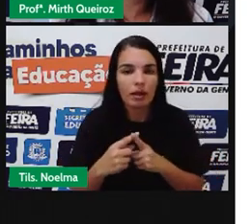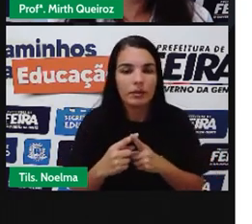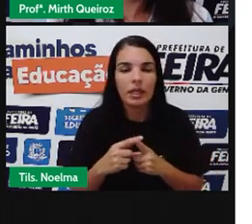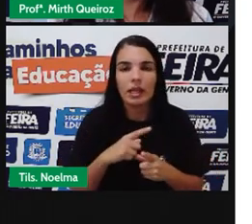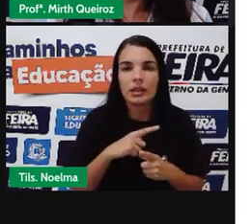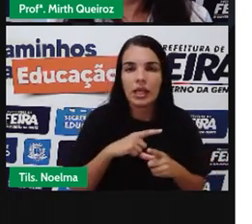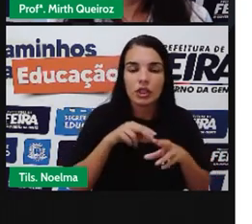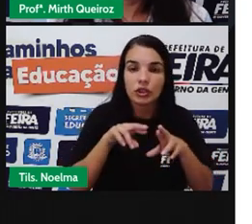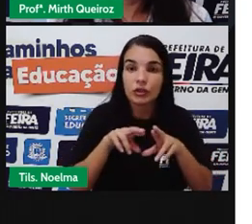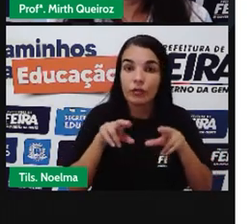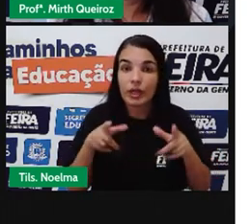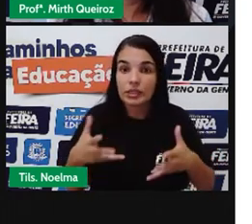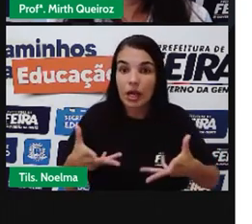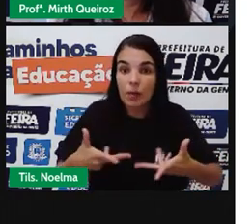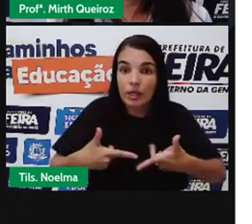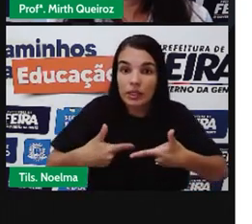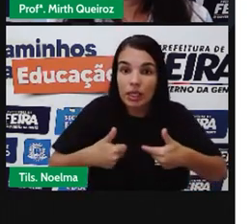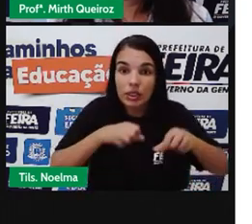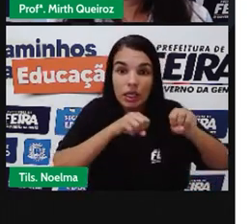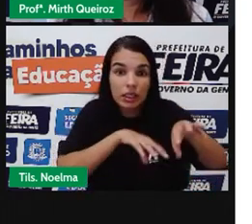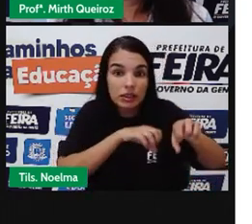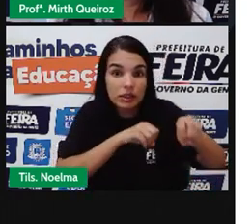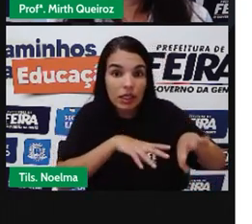ensino, que tem